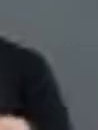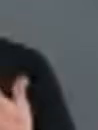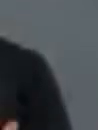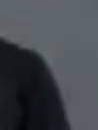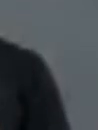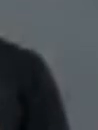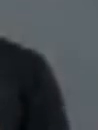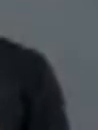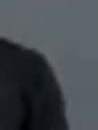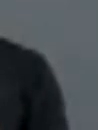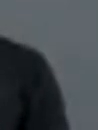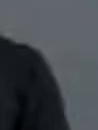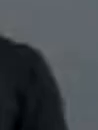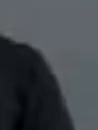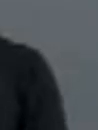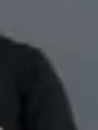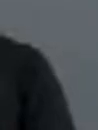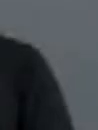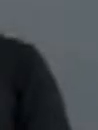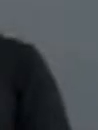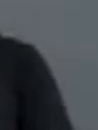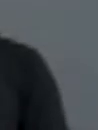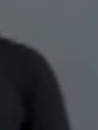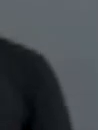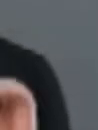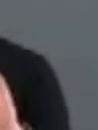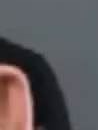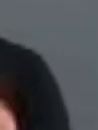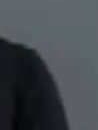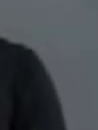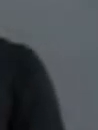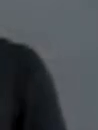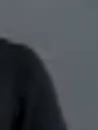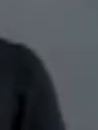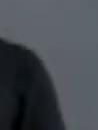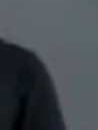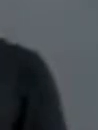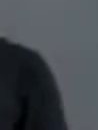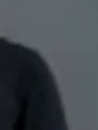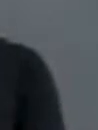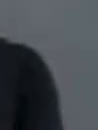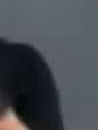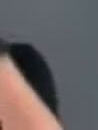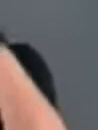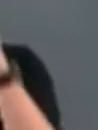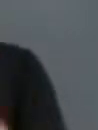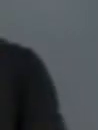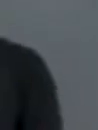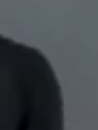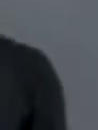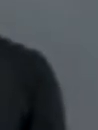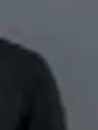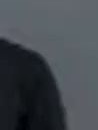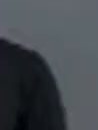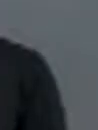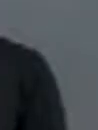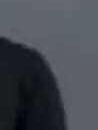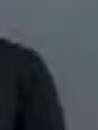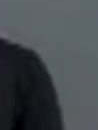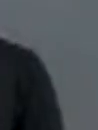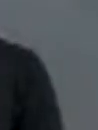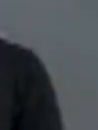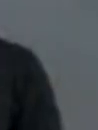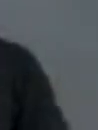fonte, é narrativa vazia, é mentira, é desrespeito ao telespectador que está nos assistindo,